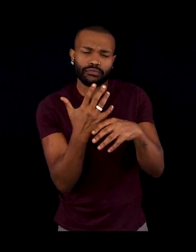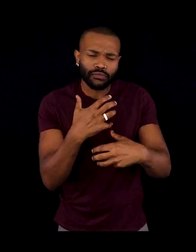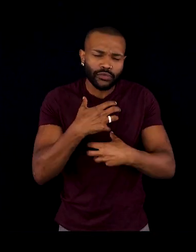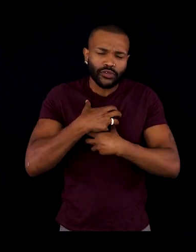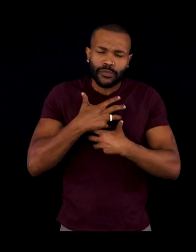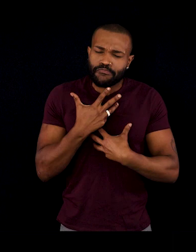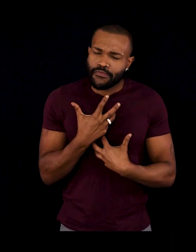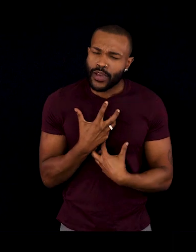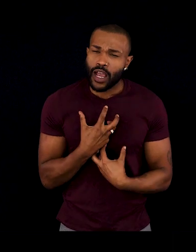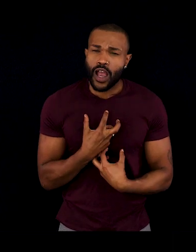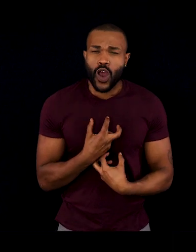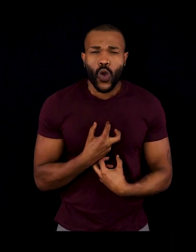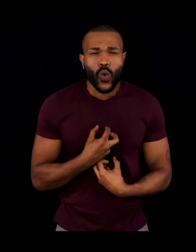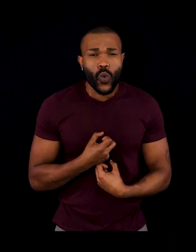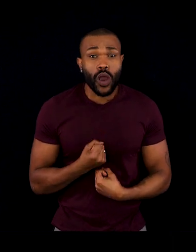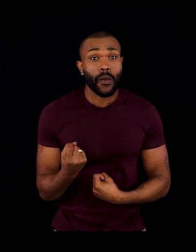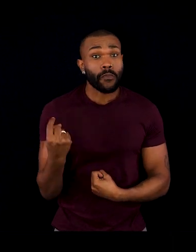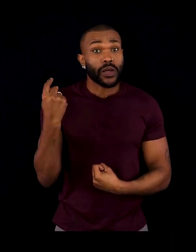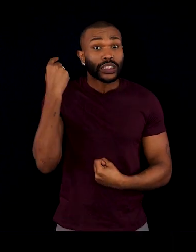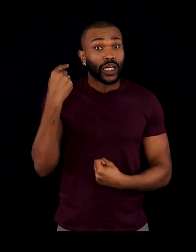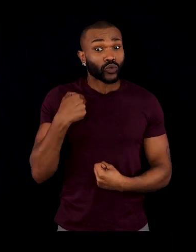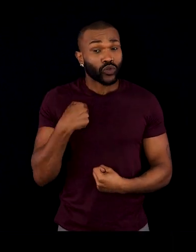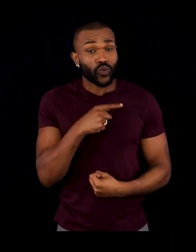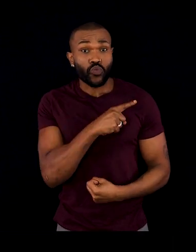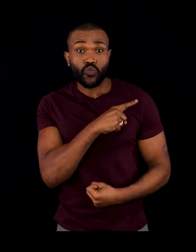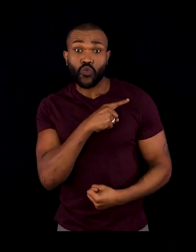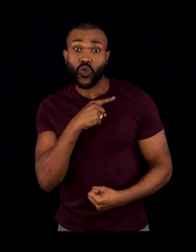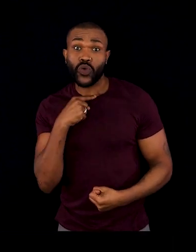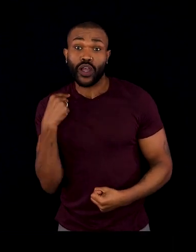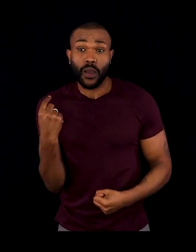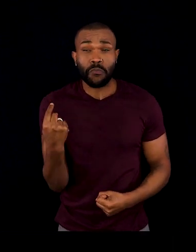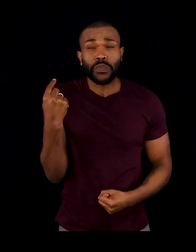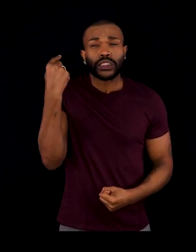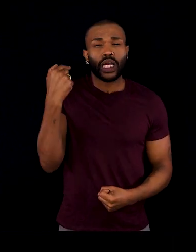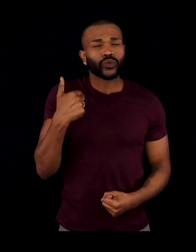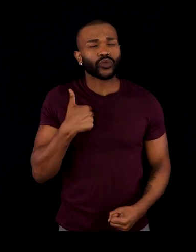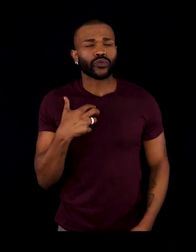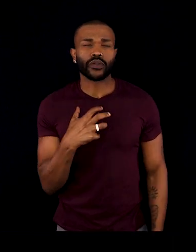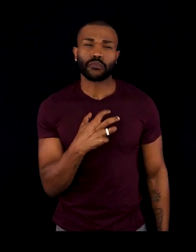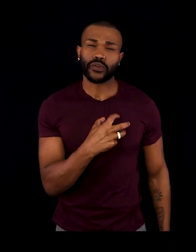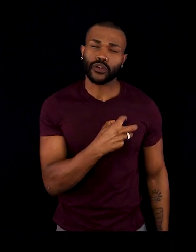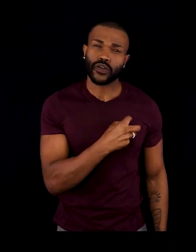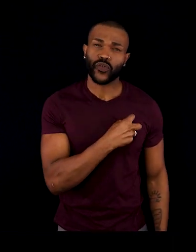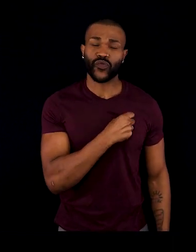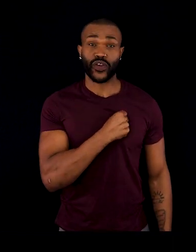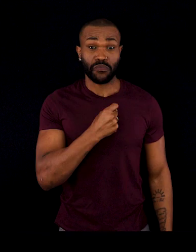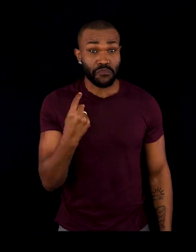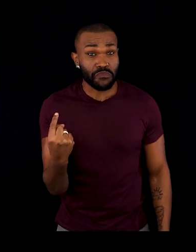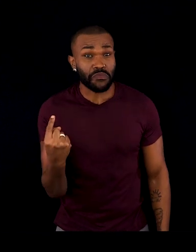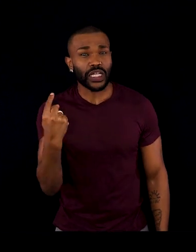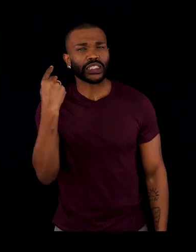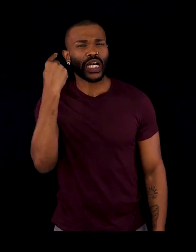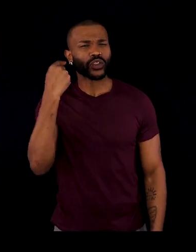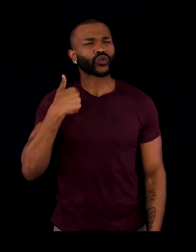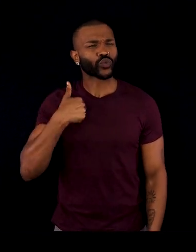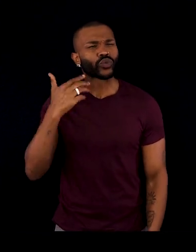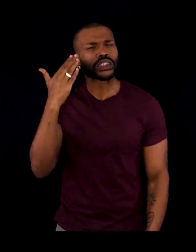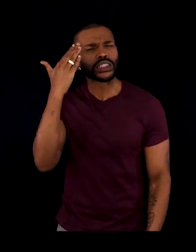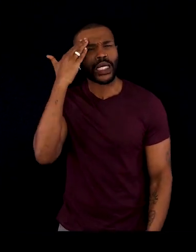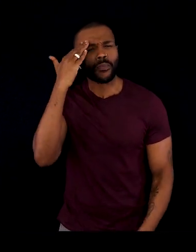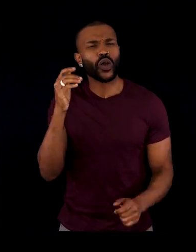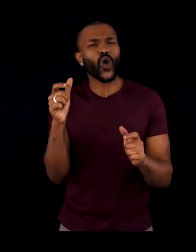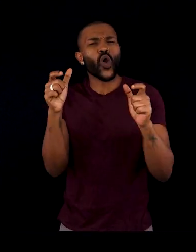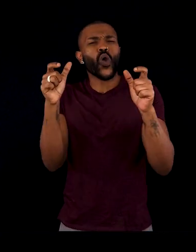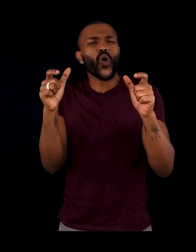mágoa. Antigamente eu morria, antigamente eu amava. Antigamente eu sabia qual é o chão